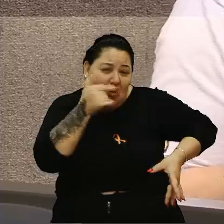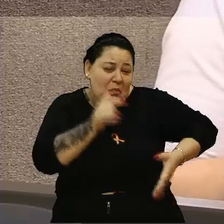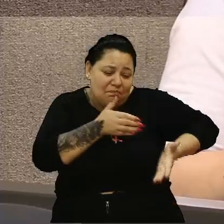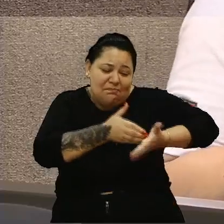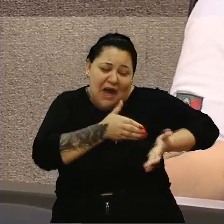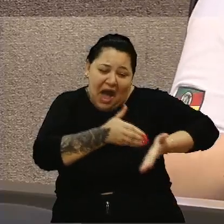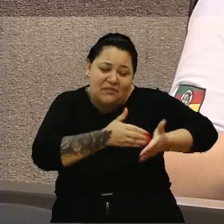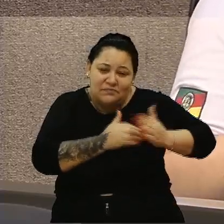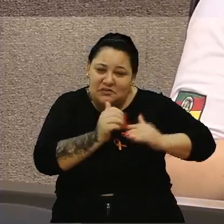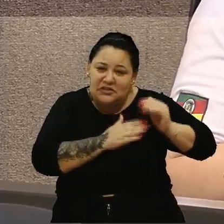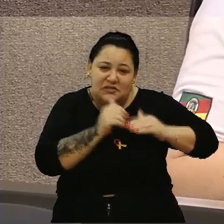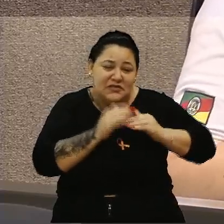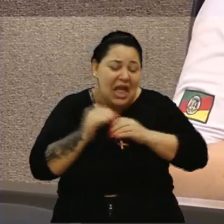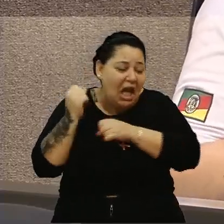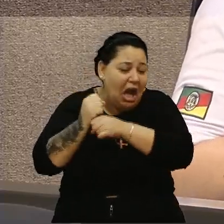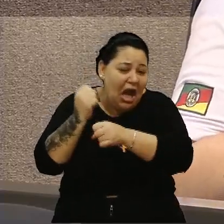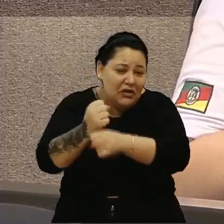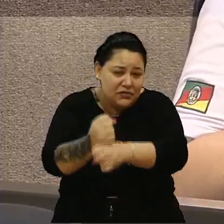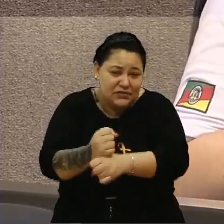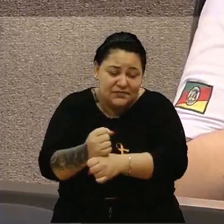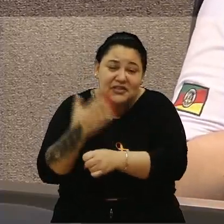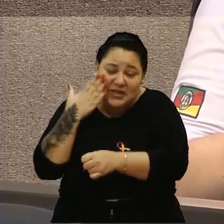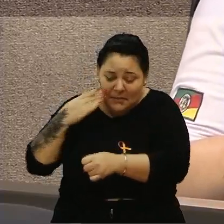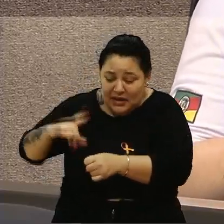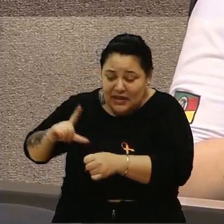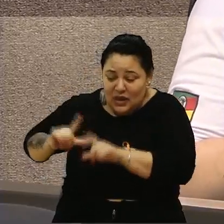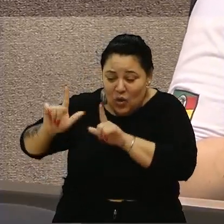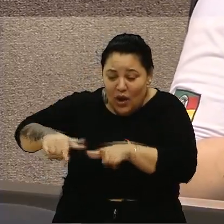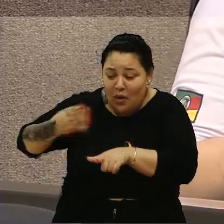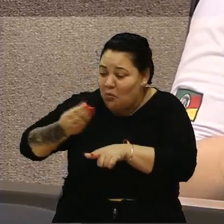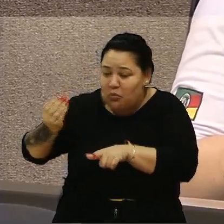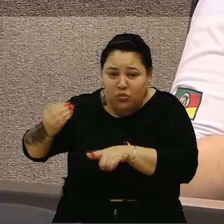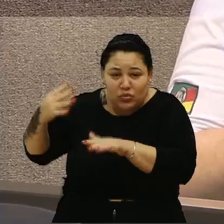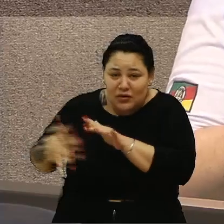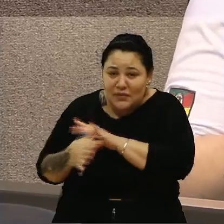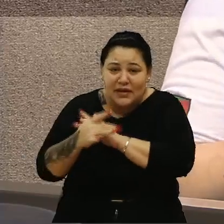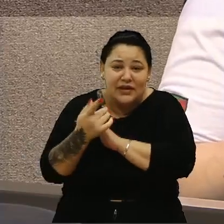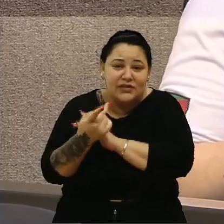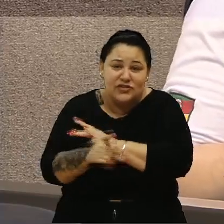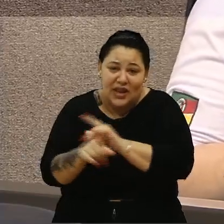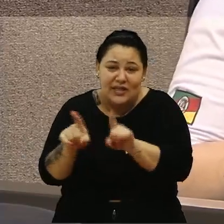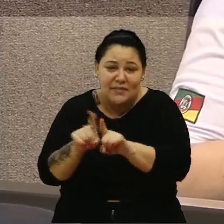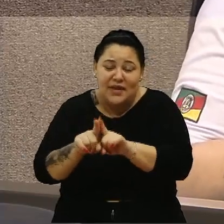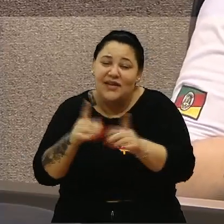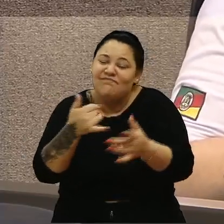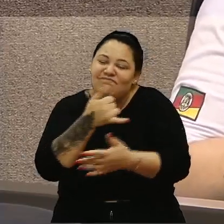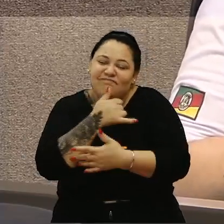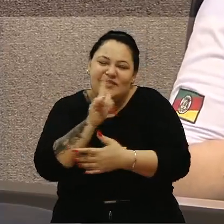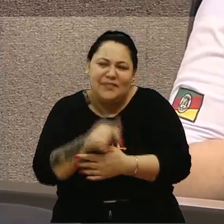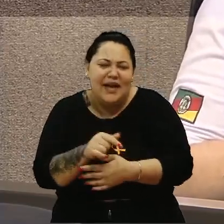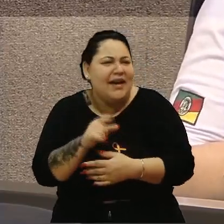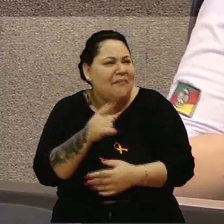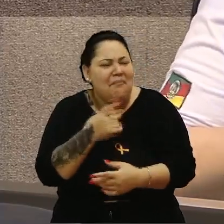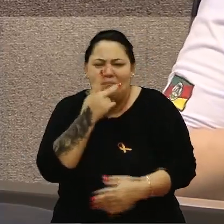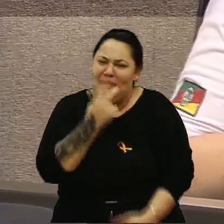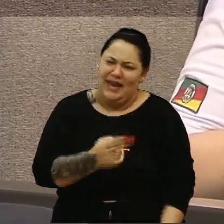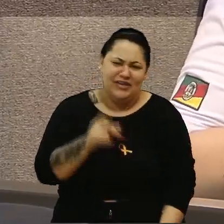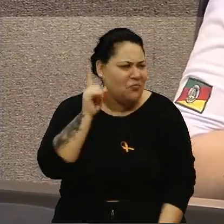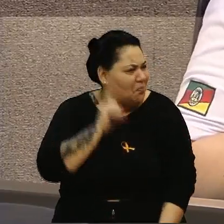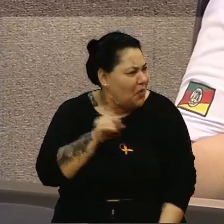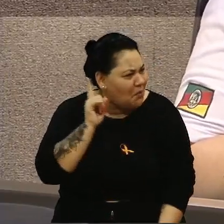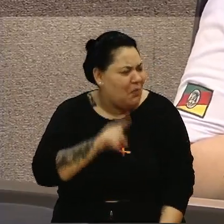senhor nos falou, de onde vieram muitos imigrantes, e infelizmente parece que é proposital isso, né? Eu diria parece para não afirmar,